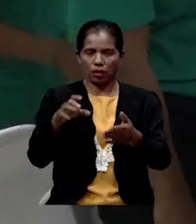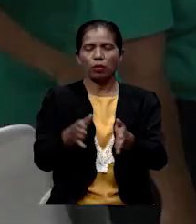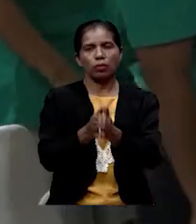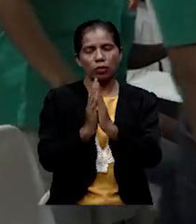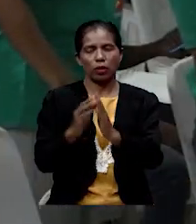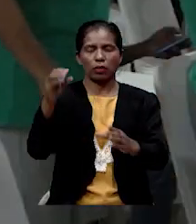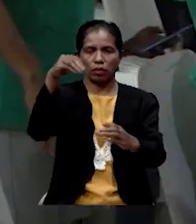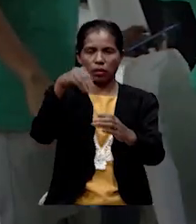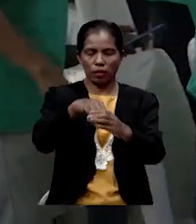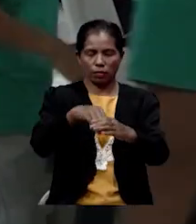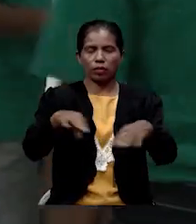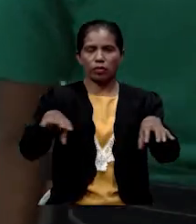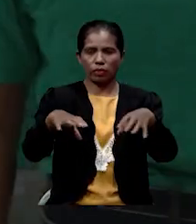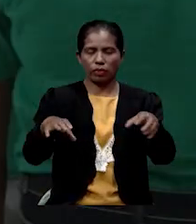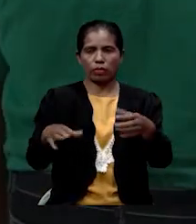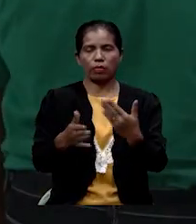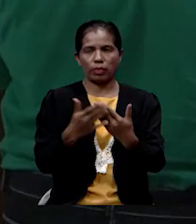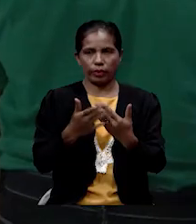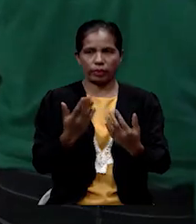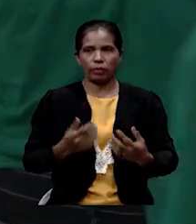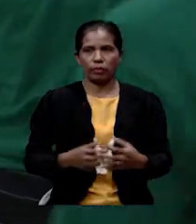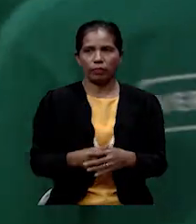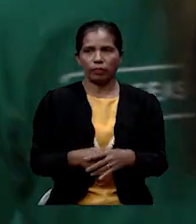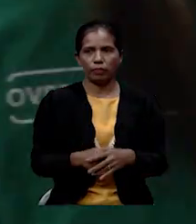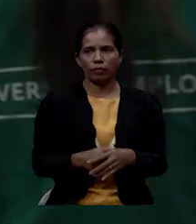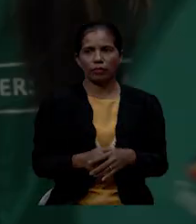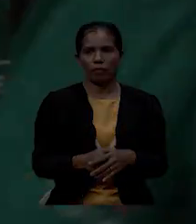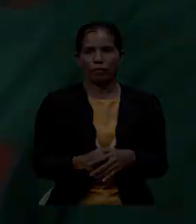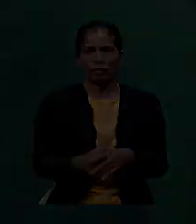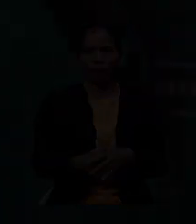atu tamafali ba sistema normal Agustin da Costa, Dilma Suzetti, Yemen.